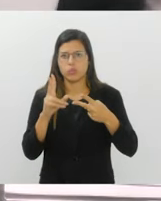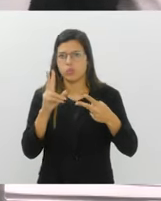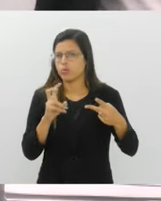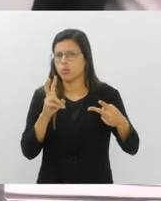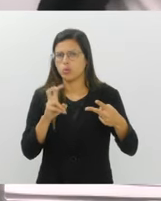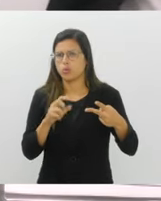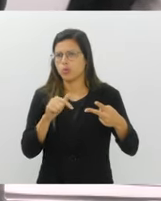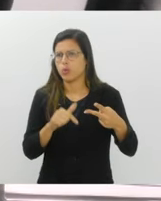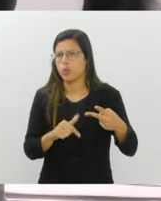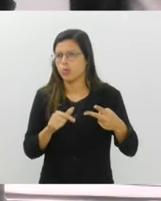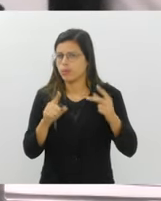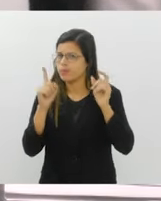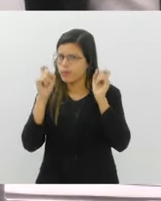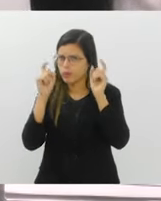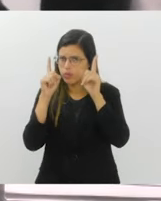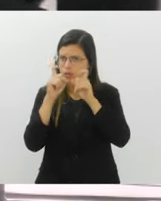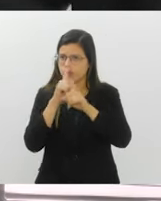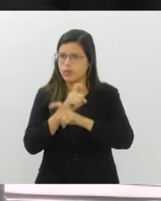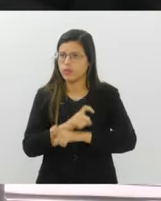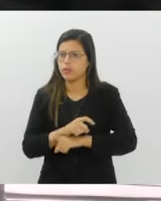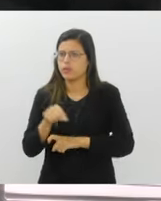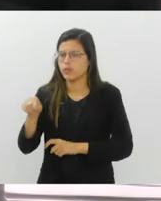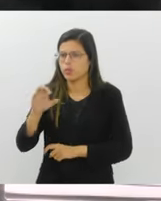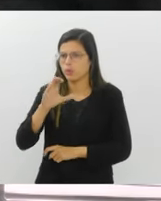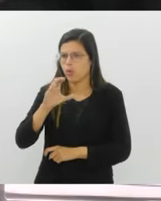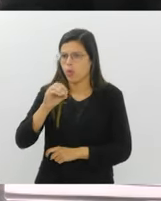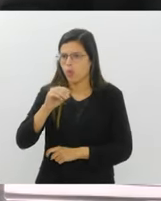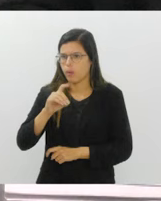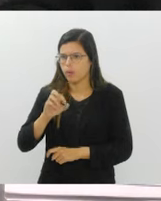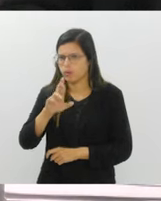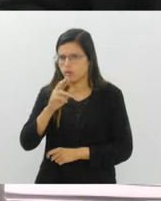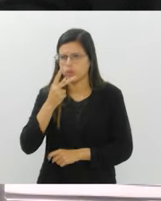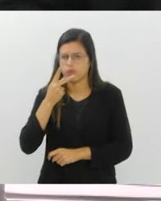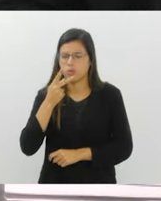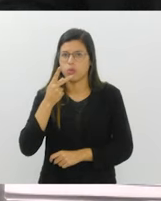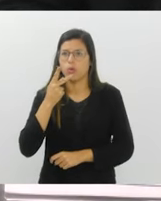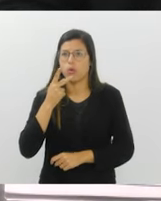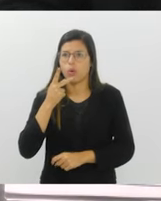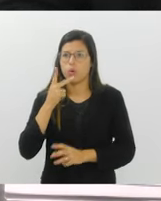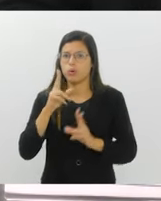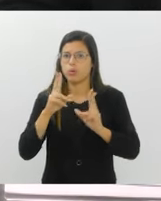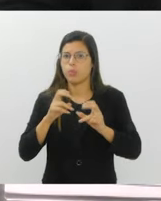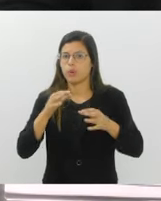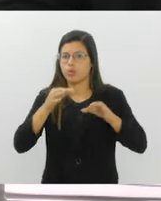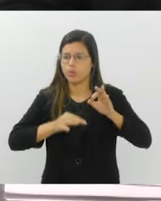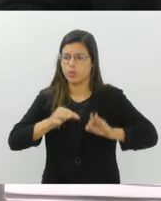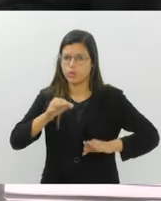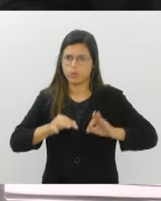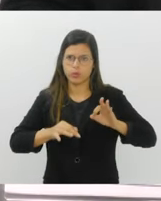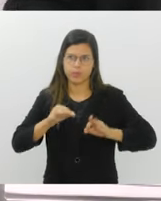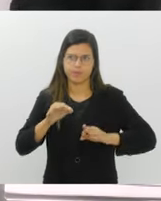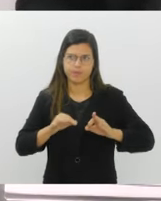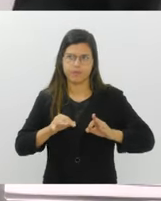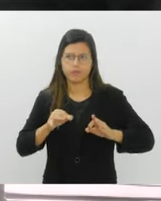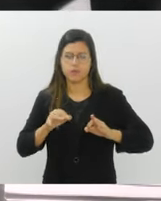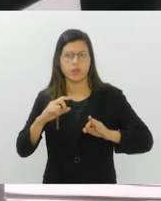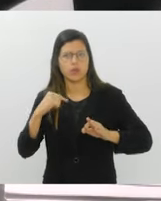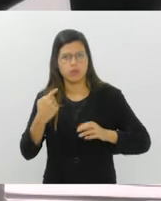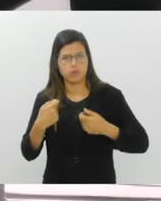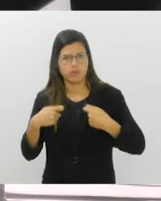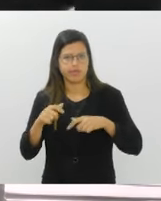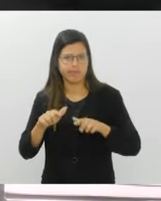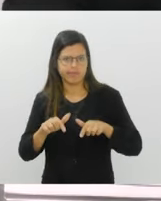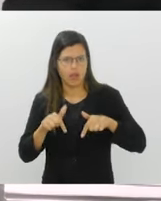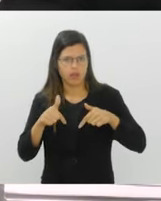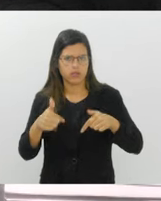questão delicada, o Konder citou aqui, outros já tinham falado, delicada do ponto de vista jurídico, e que a gente tem que tomar todas as